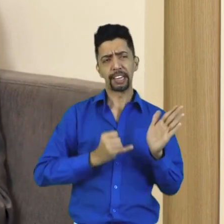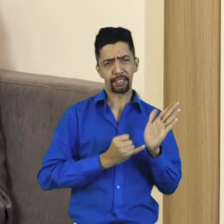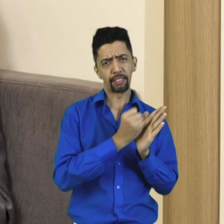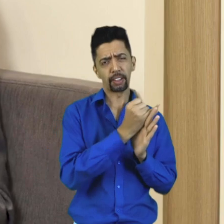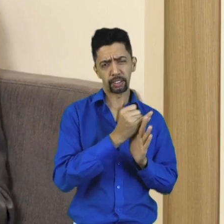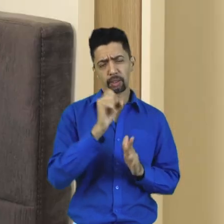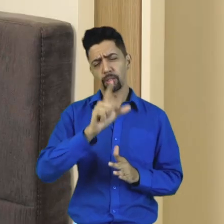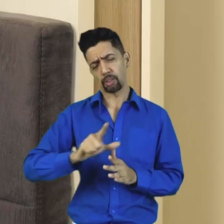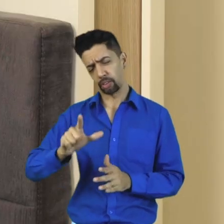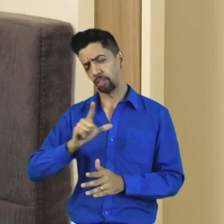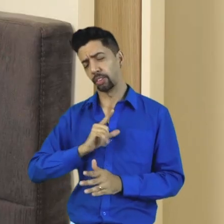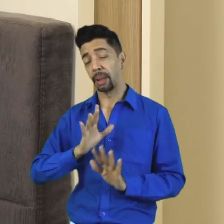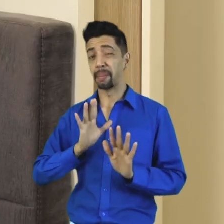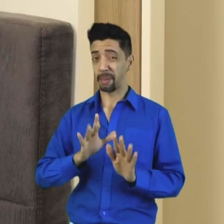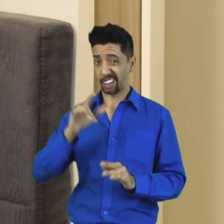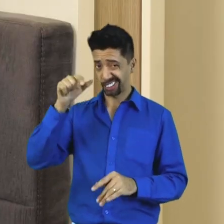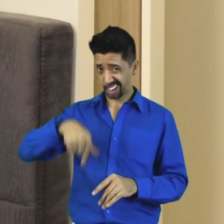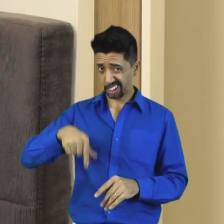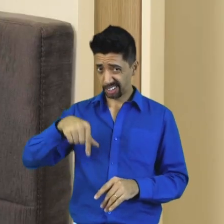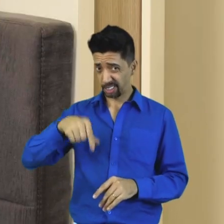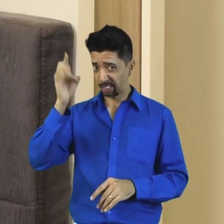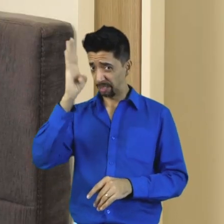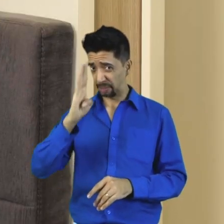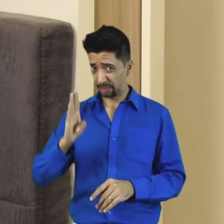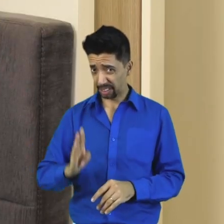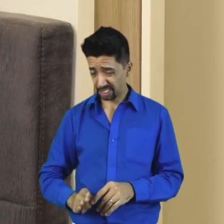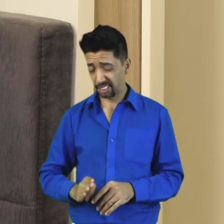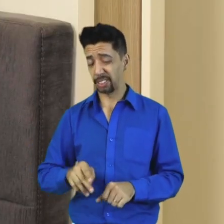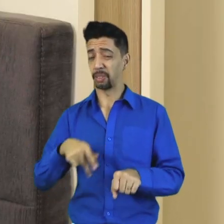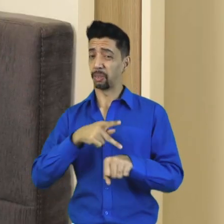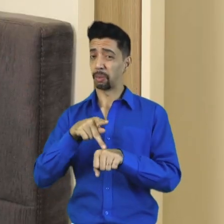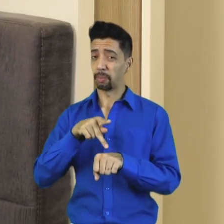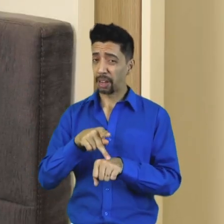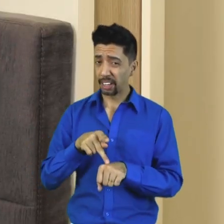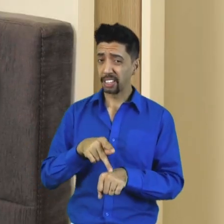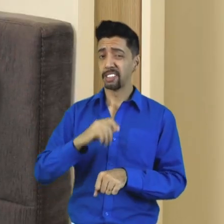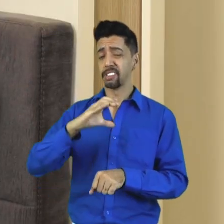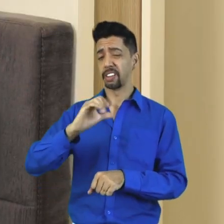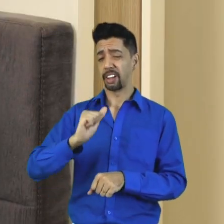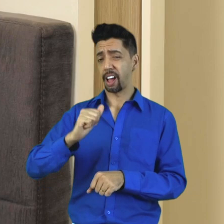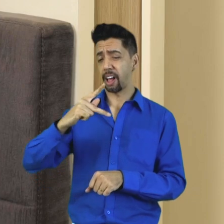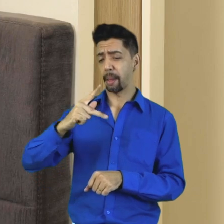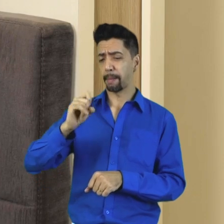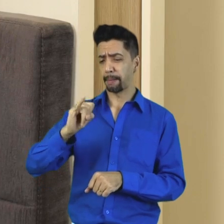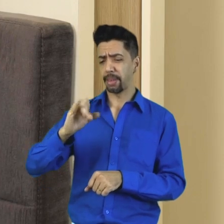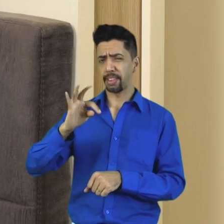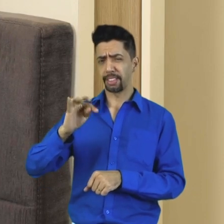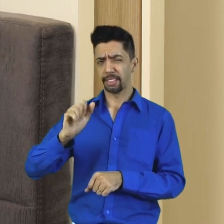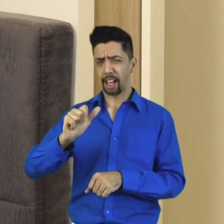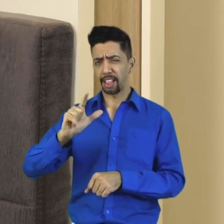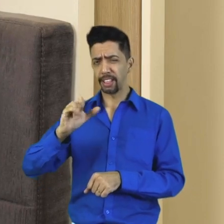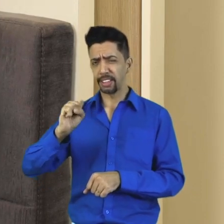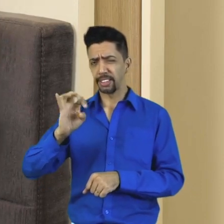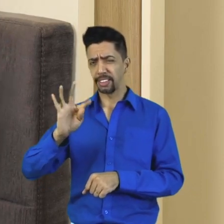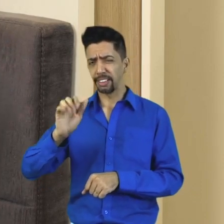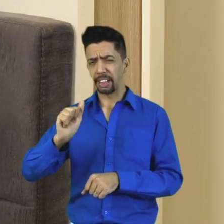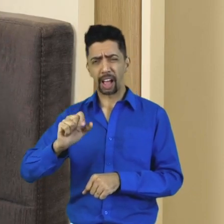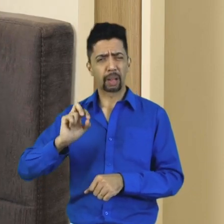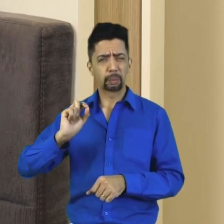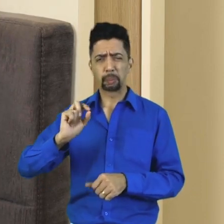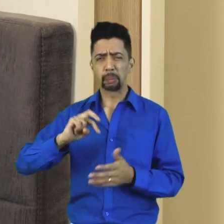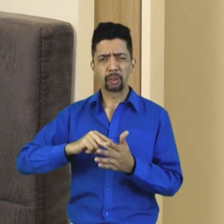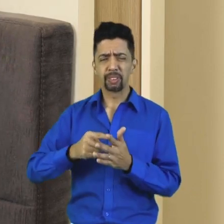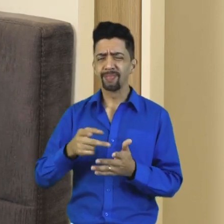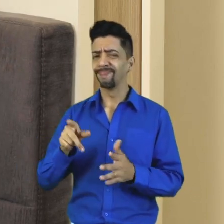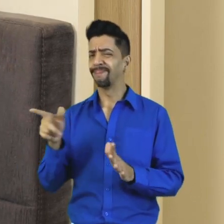inflação, lógico. Mas um país como o nosso, Brasil emergente, um país capitalista, um país ainda em